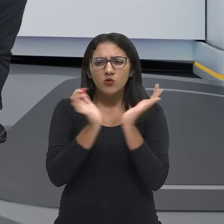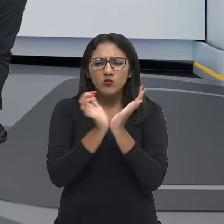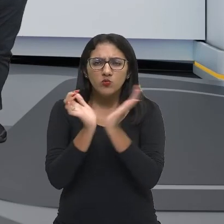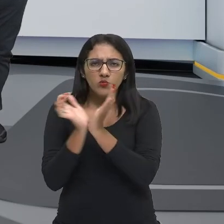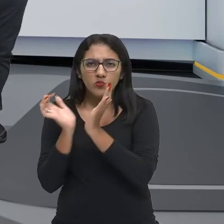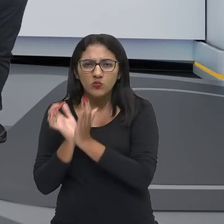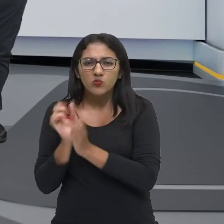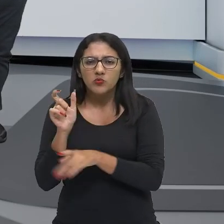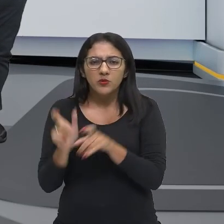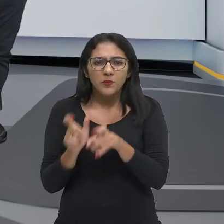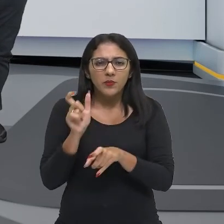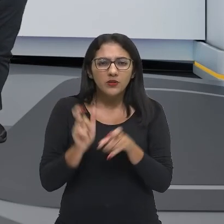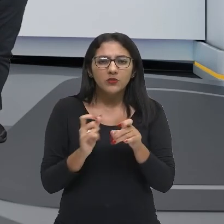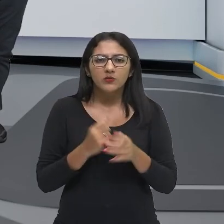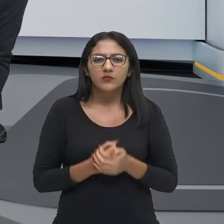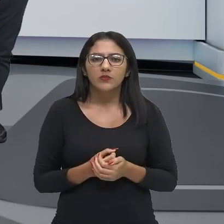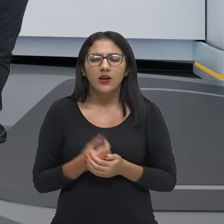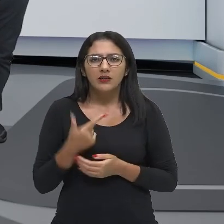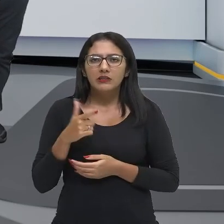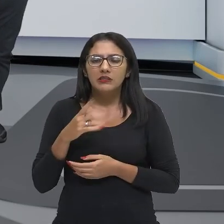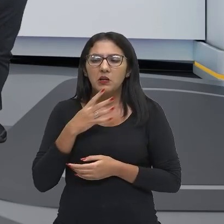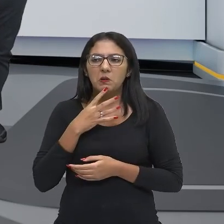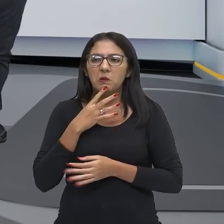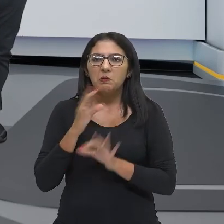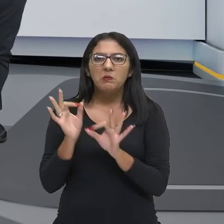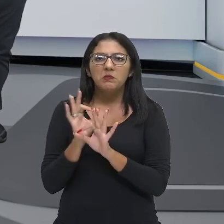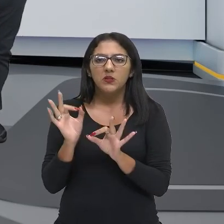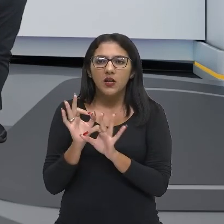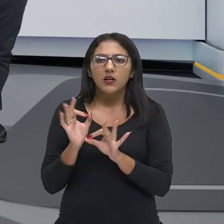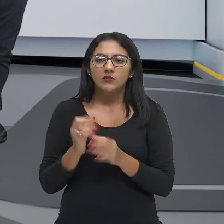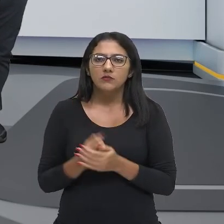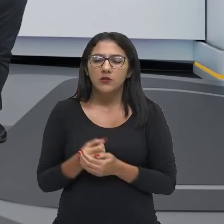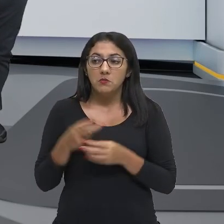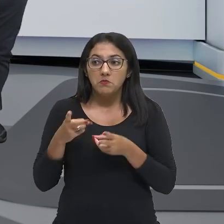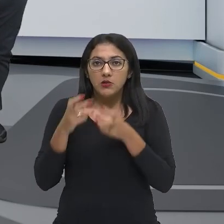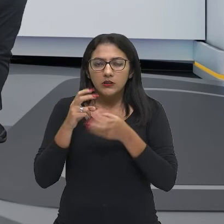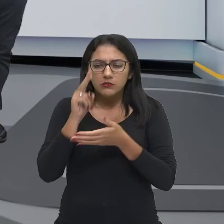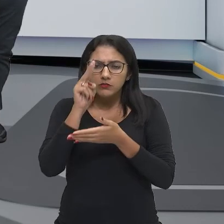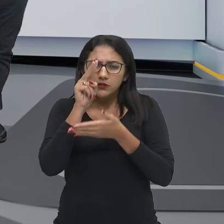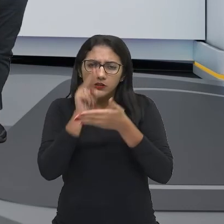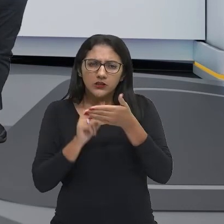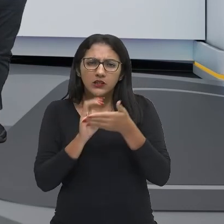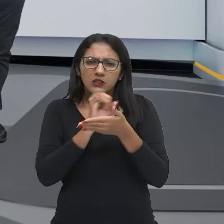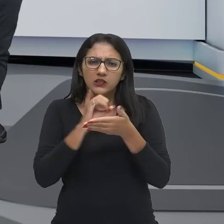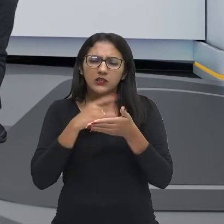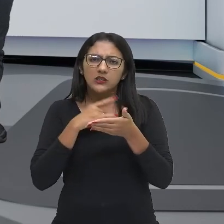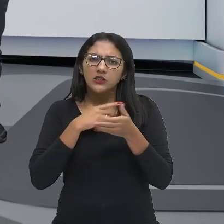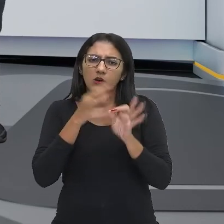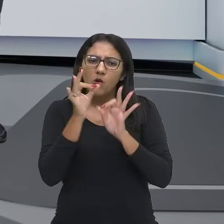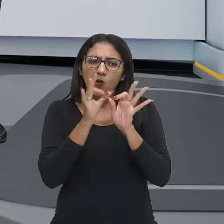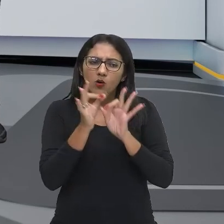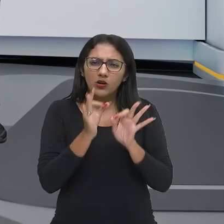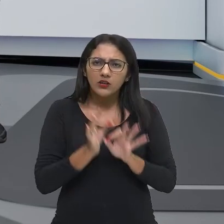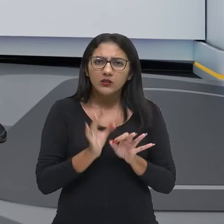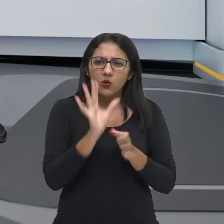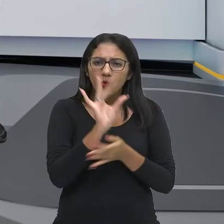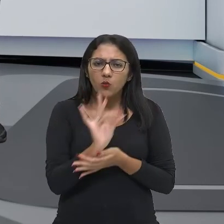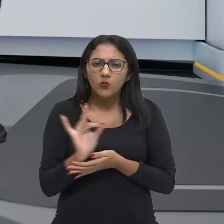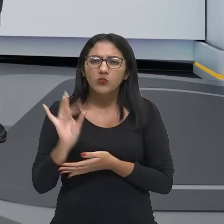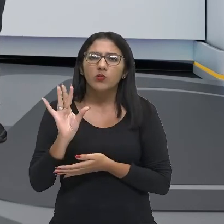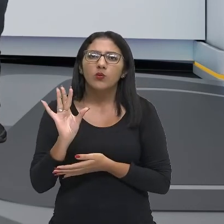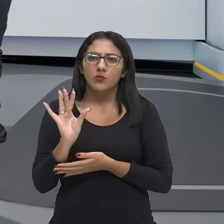pessoas que não se conhece, certifique-se que as cópias estejam assinaladas como cópia